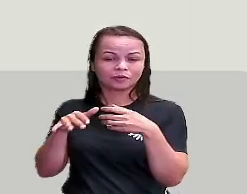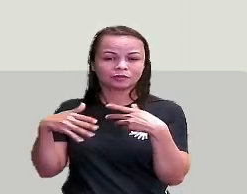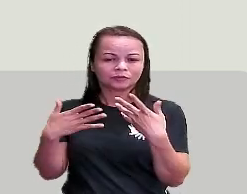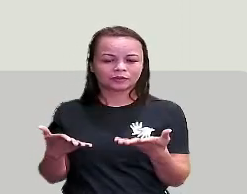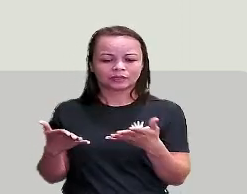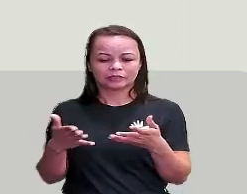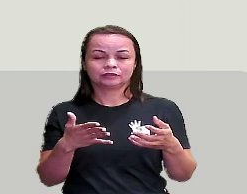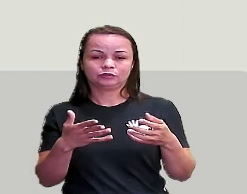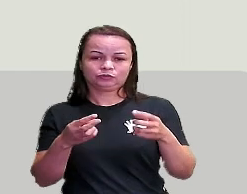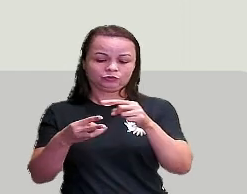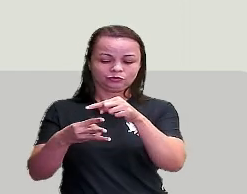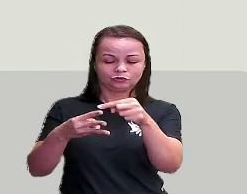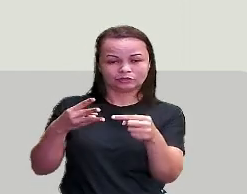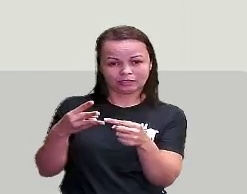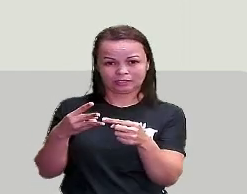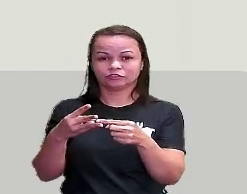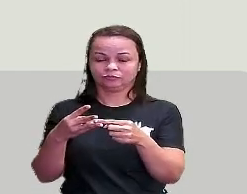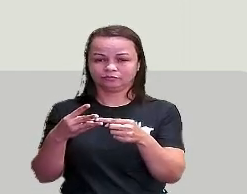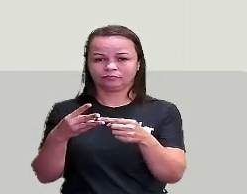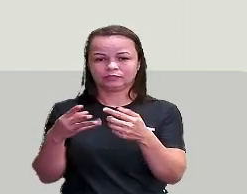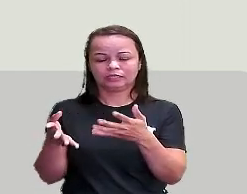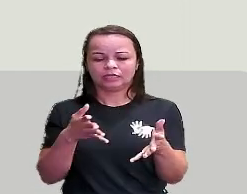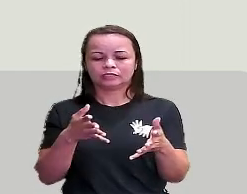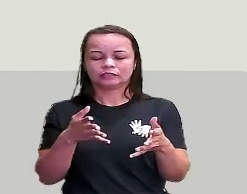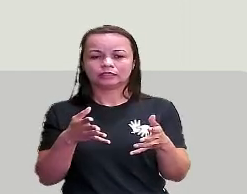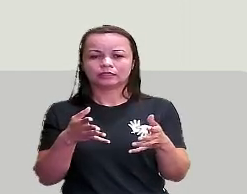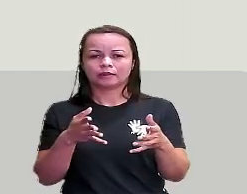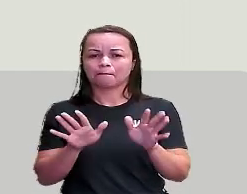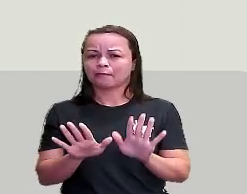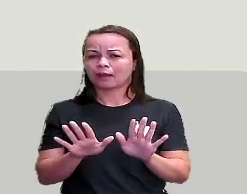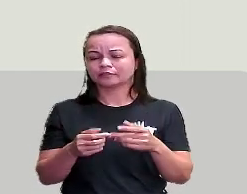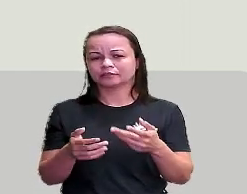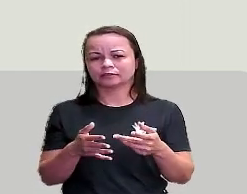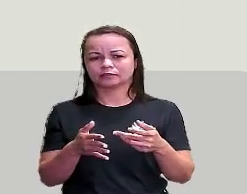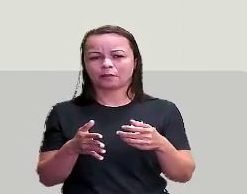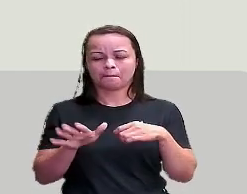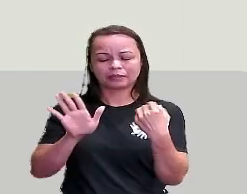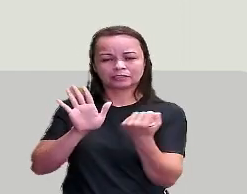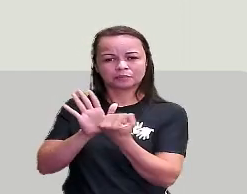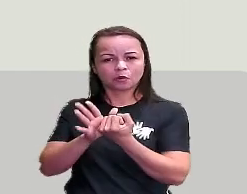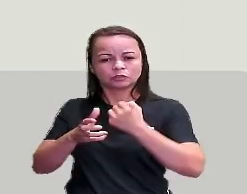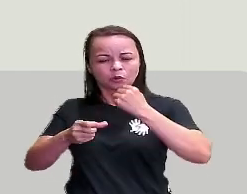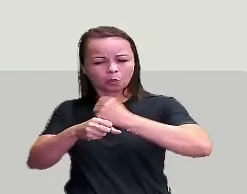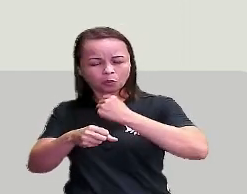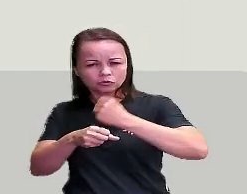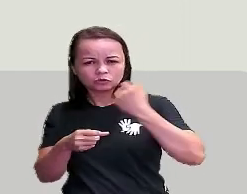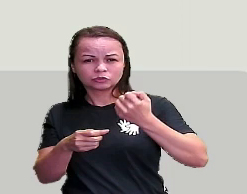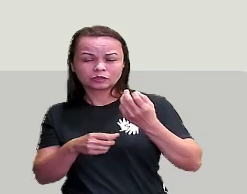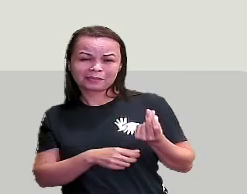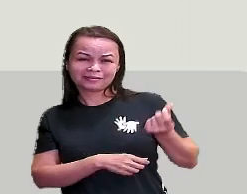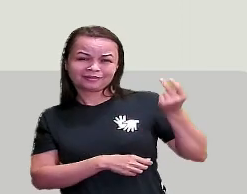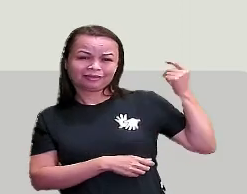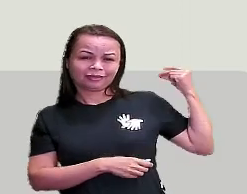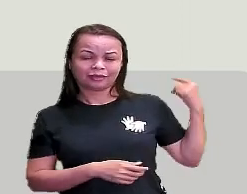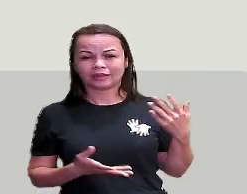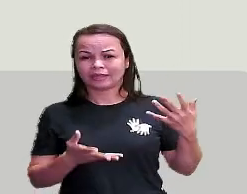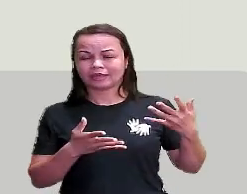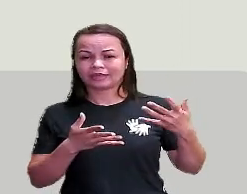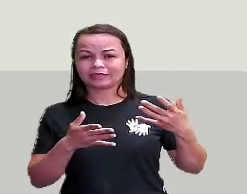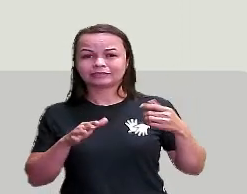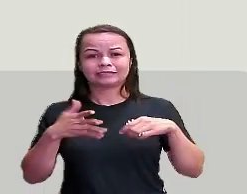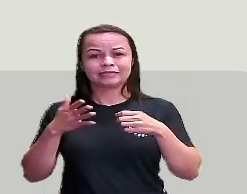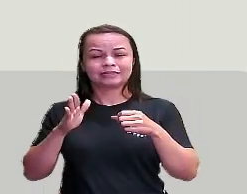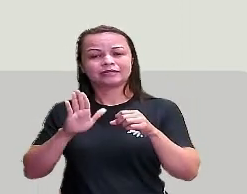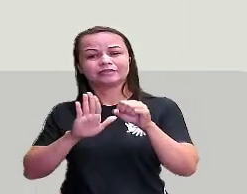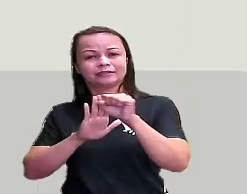material, imaterial e patrimônio da humanidade. O porém patrimônio são construções bem antigas, são construções datadas de séculos